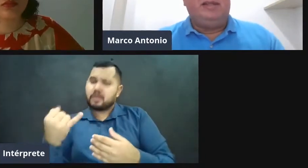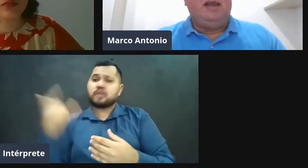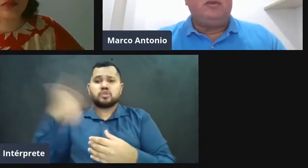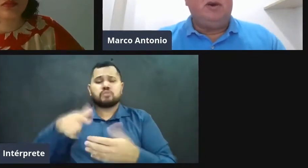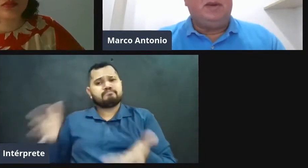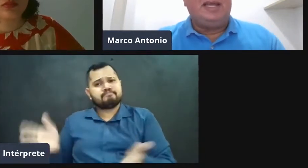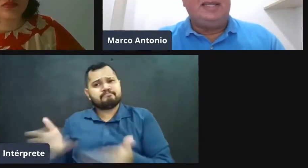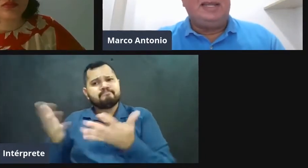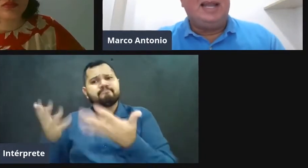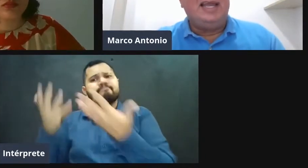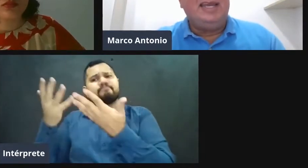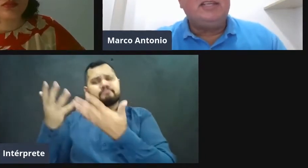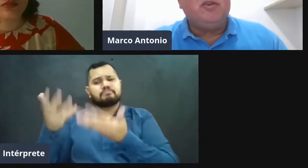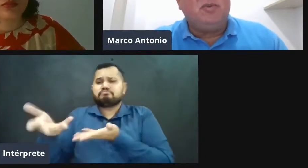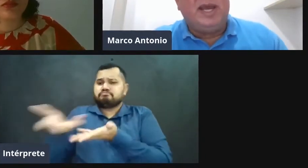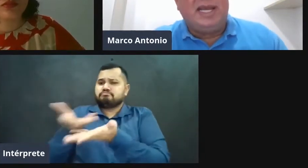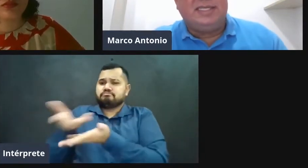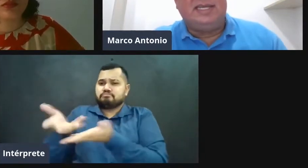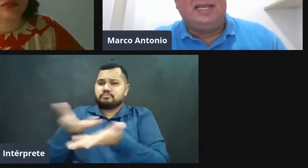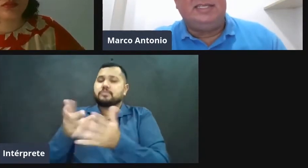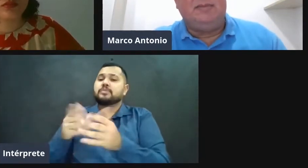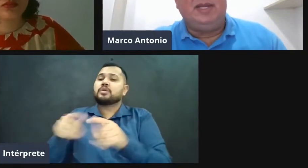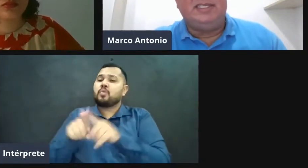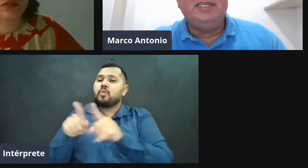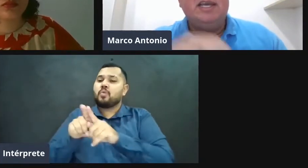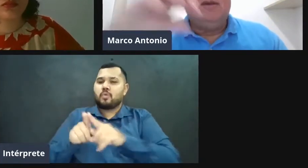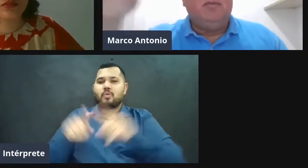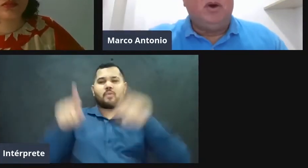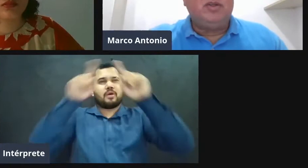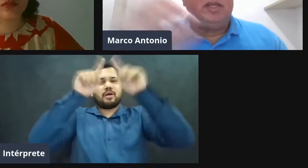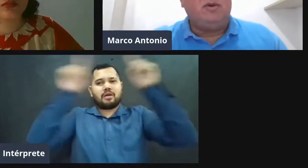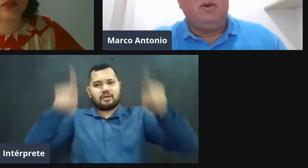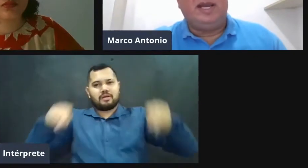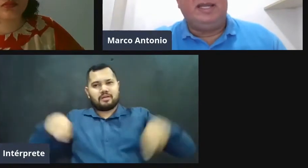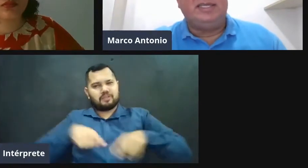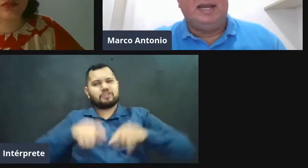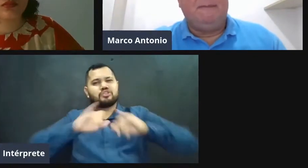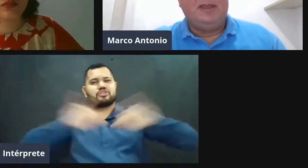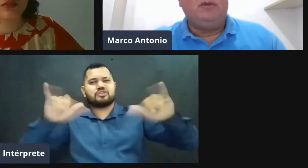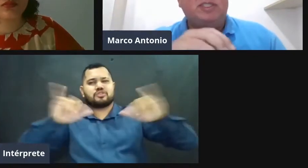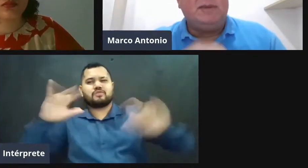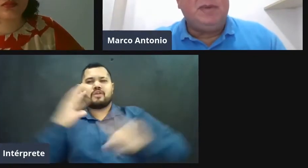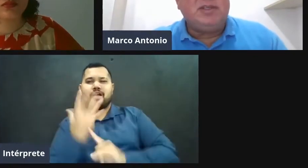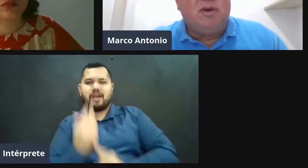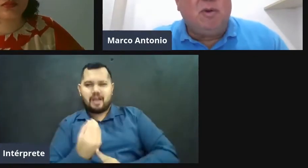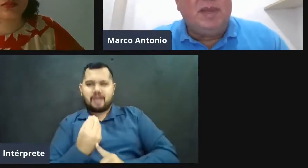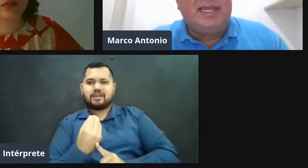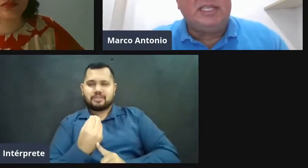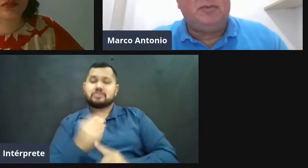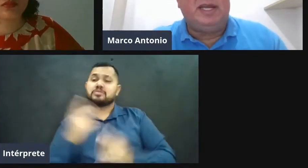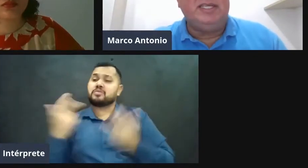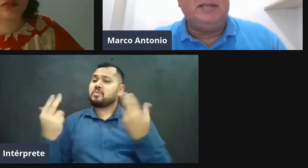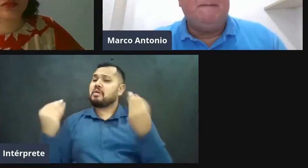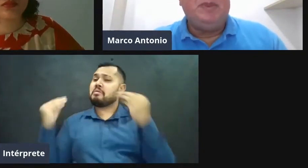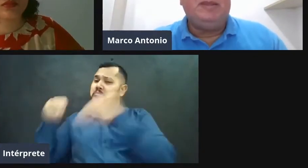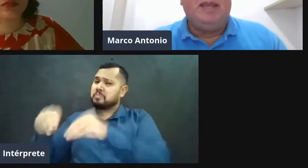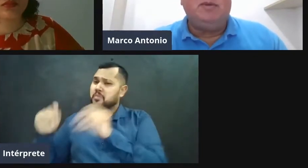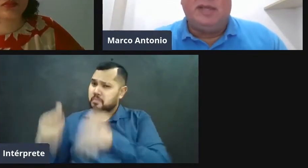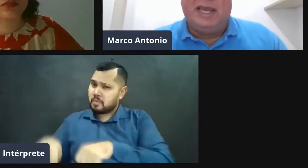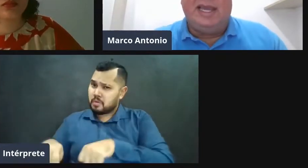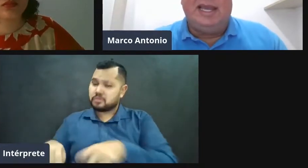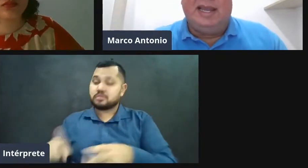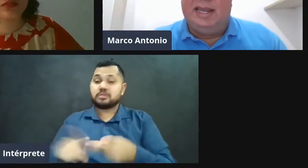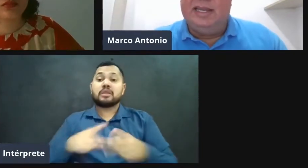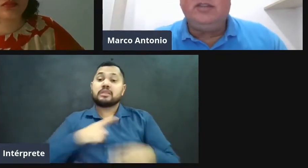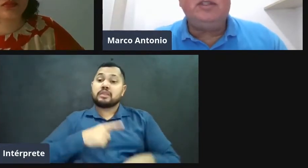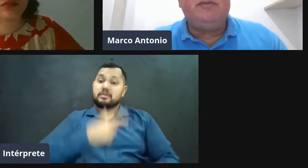uma interrupção para que galerias como essas já aqui estabelecidas possam ser colocadas lá? Nós temos pessoal competente para isso,